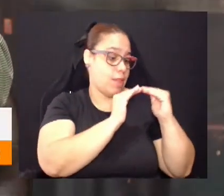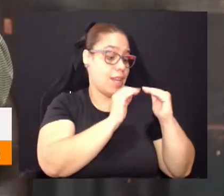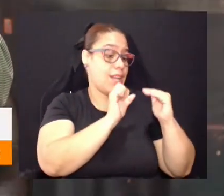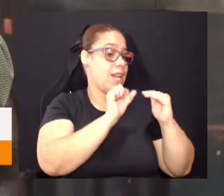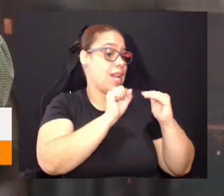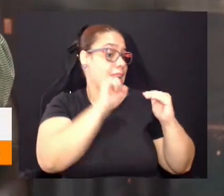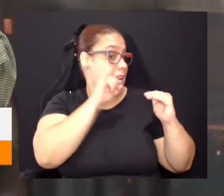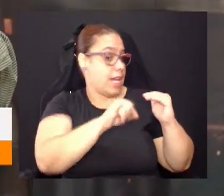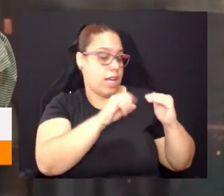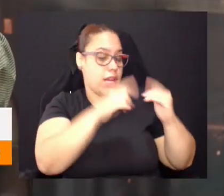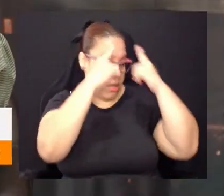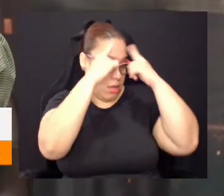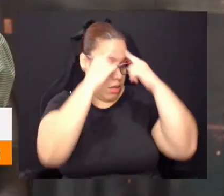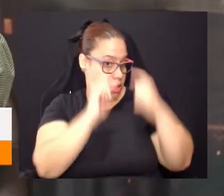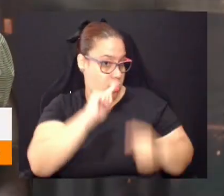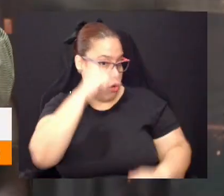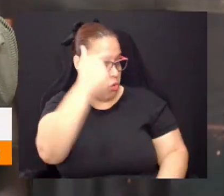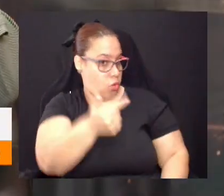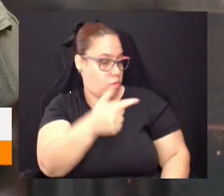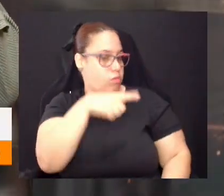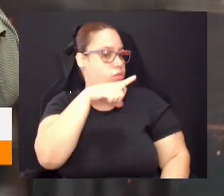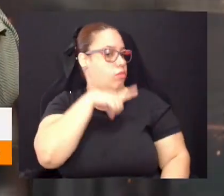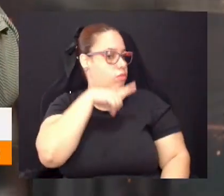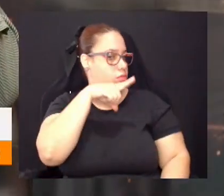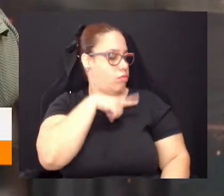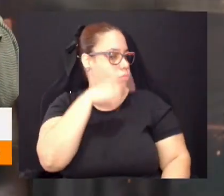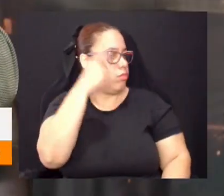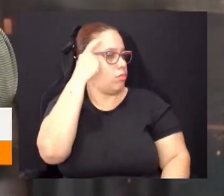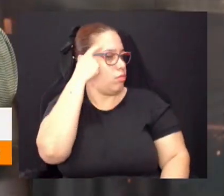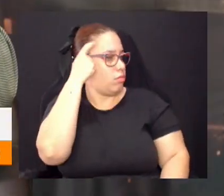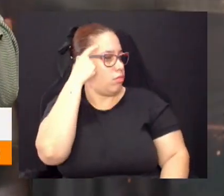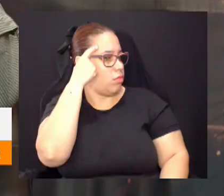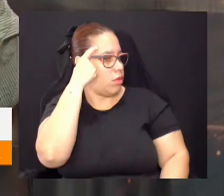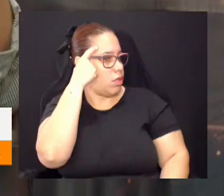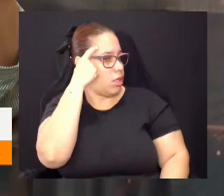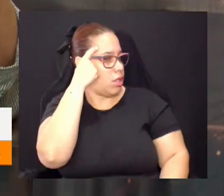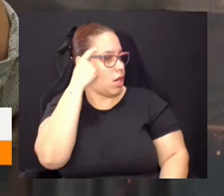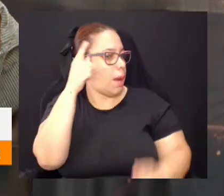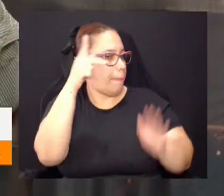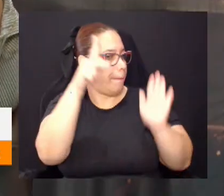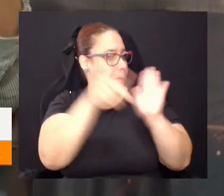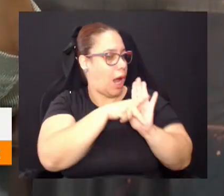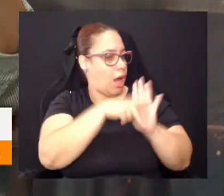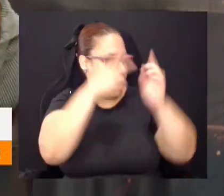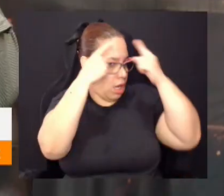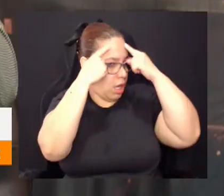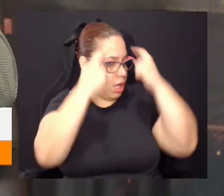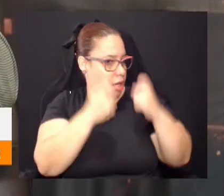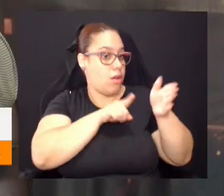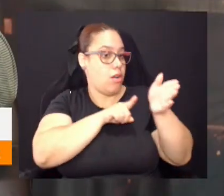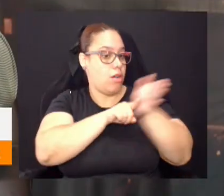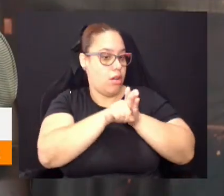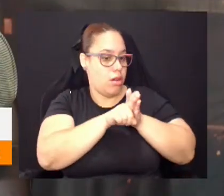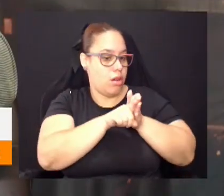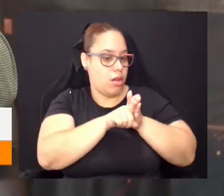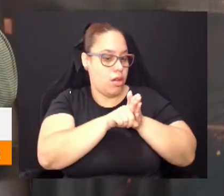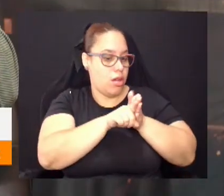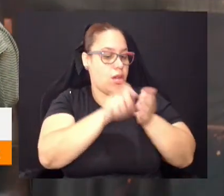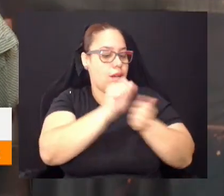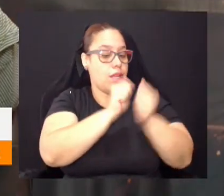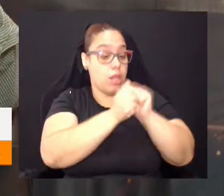dirigida ao outro, a gente tem também que pensar na autoviolência, Uhum. né. Você tinha perguntado aí na adequação no começo,